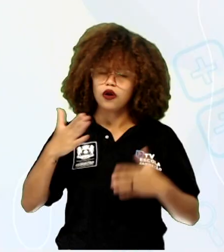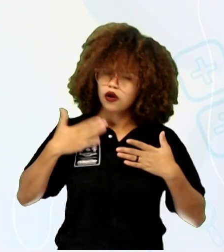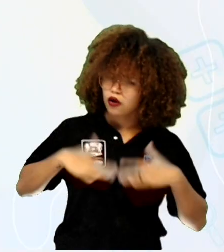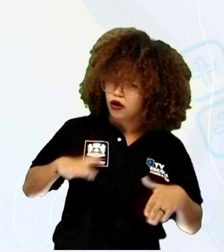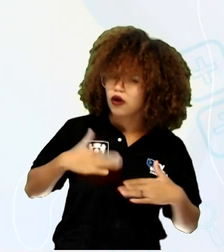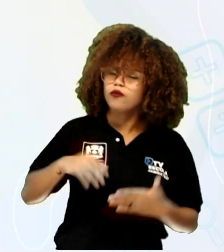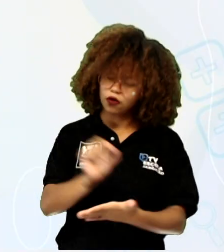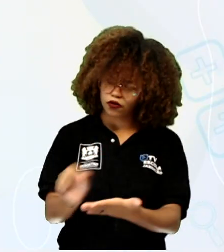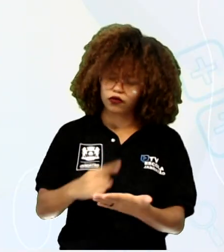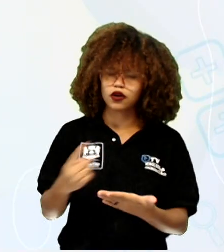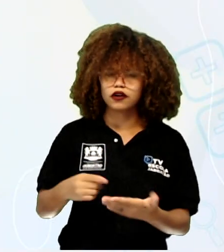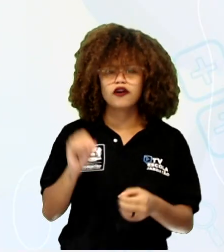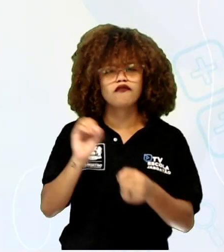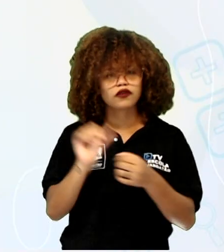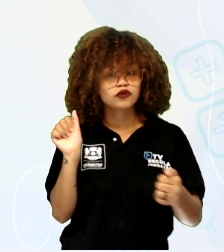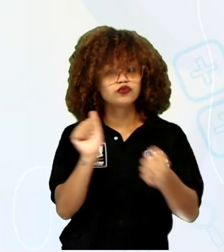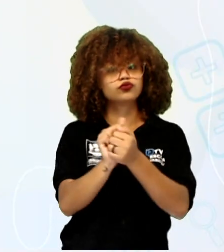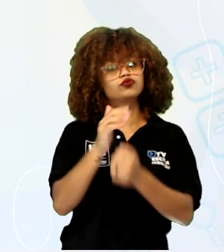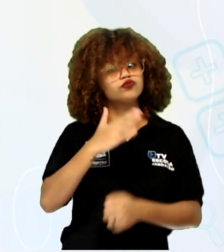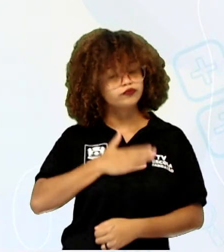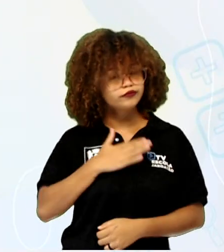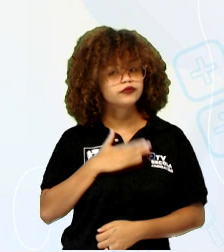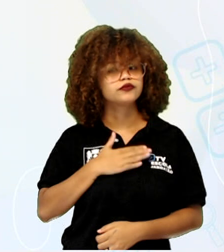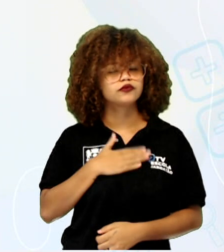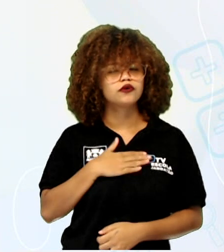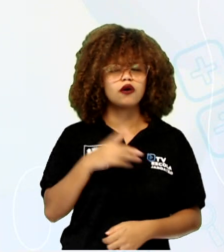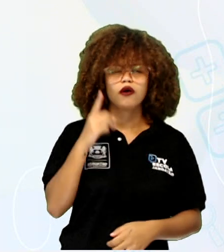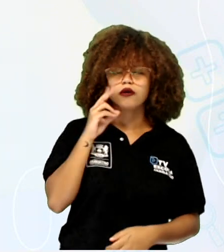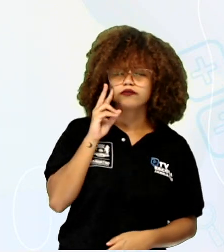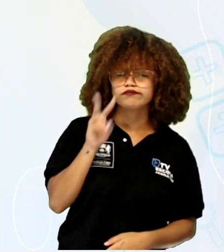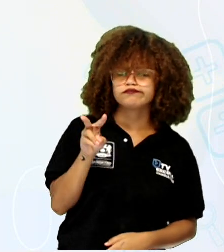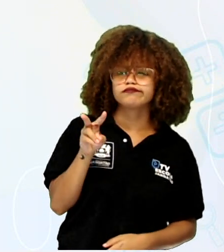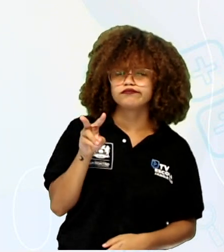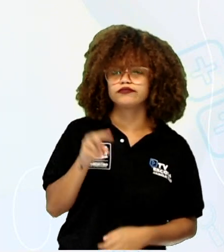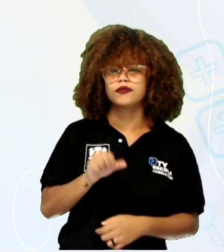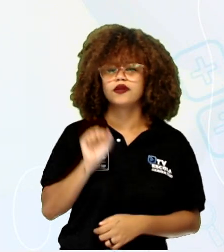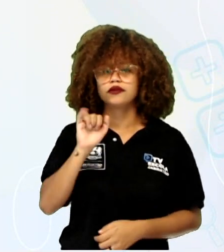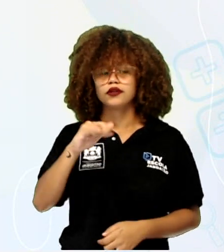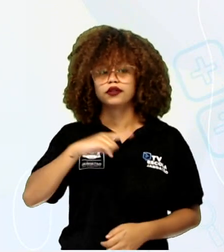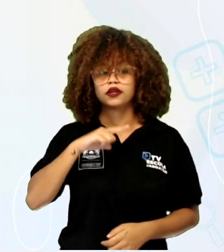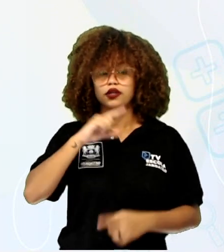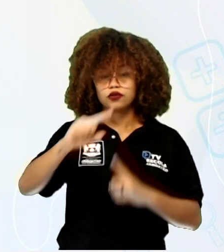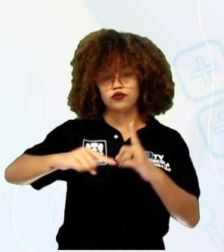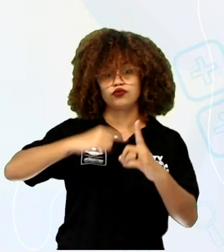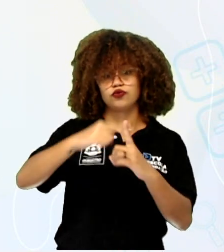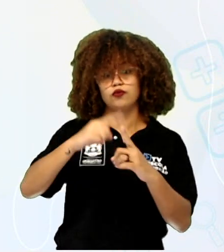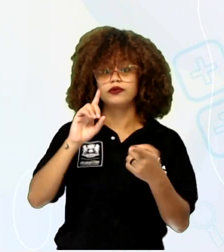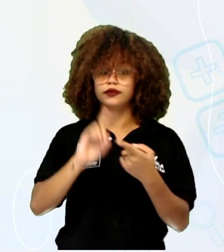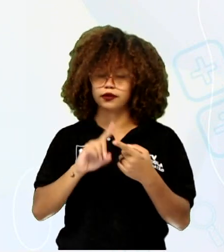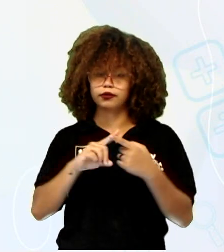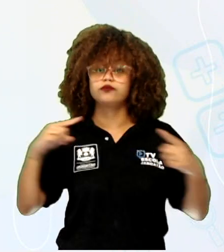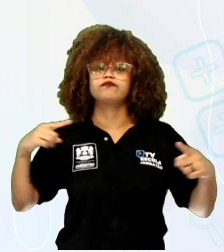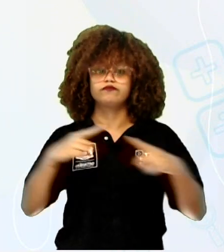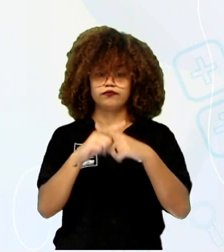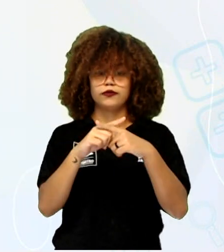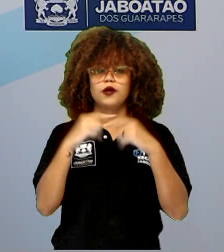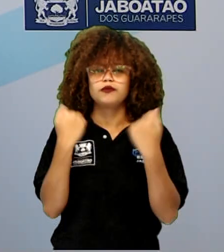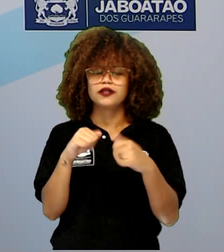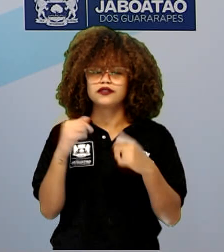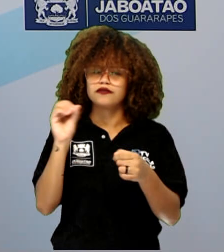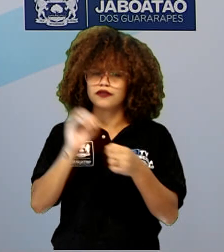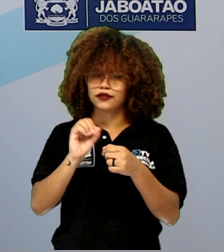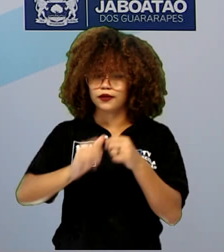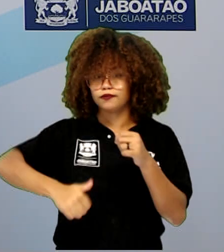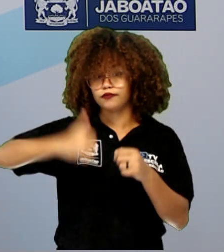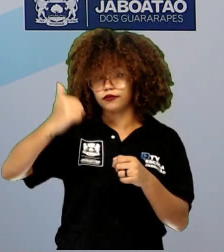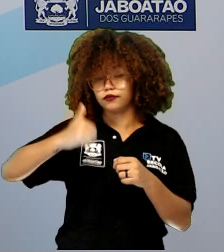conseguir fazer junto comigo aqui Observe como ele falou a soma e também o produto eu vou primeiro calcular a